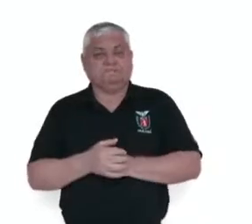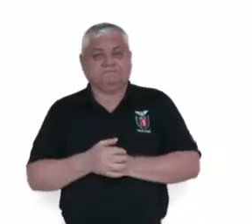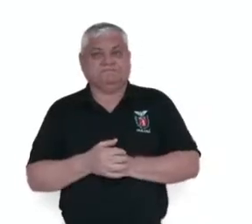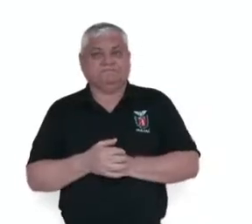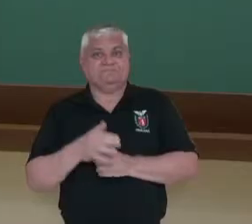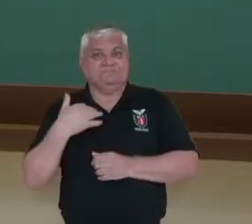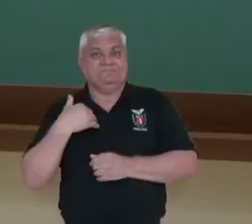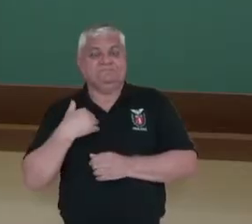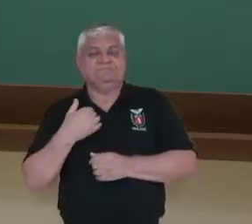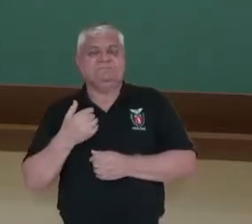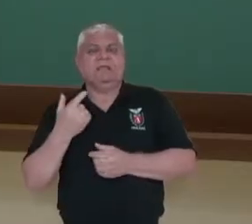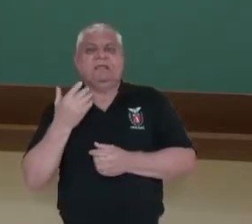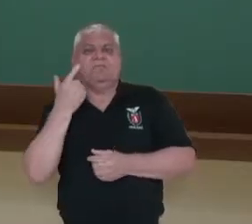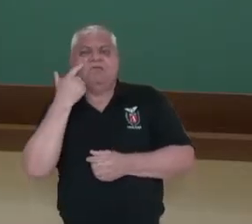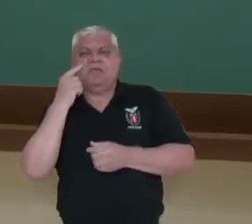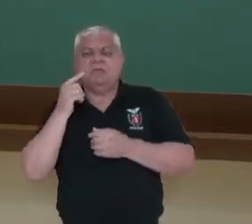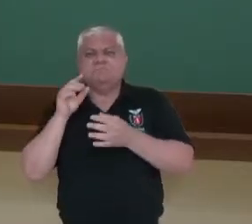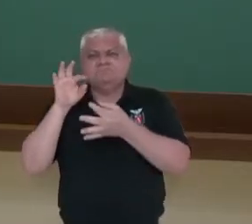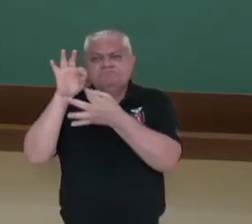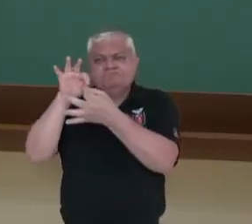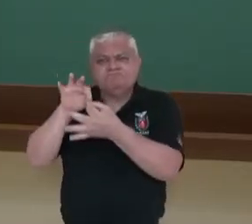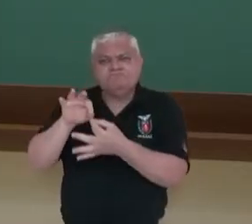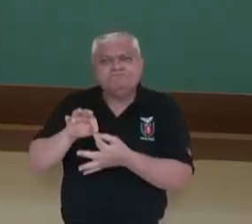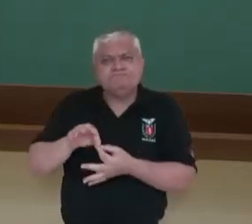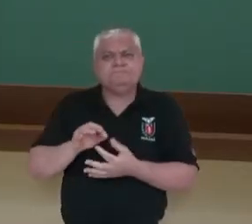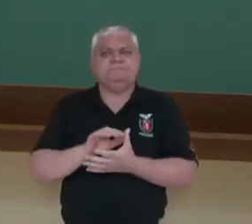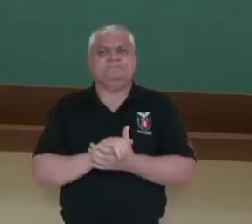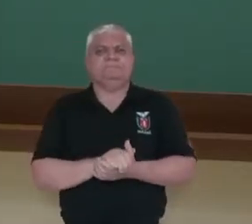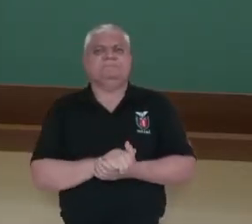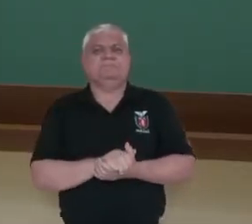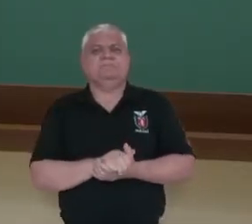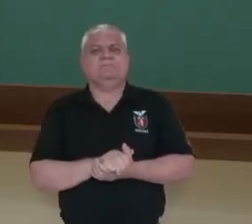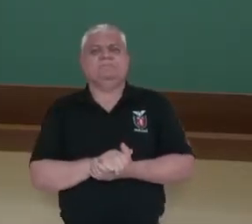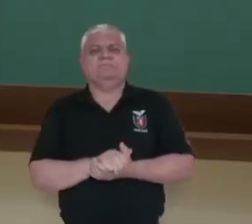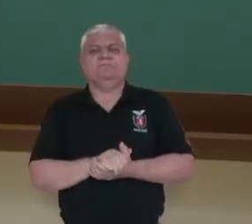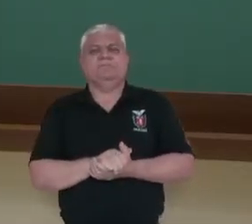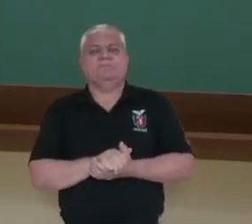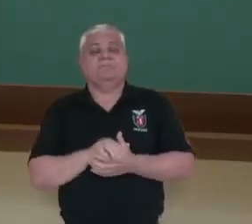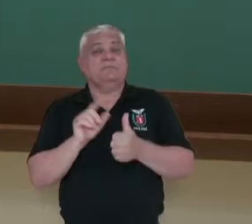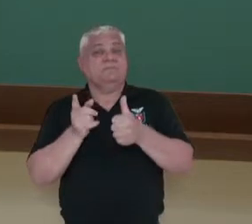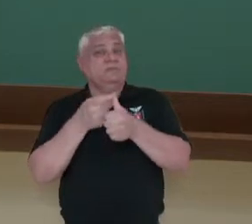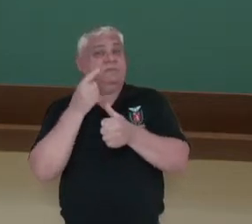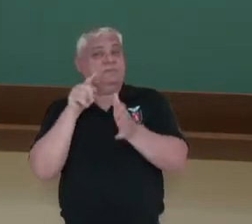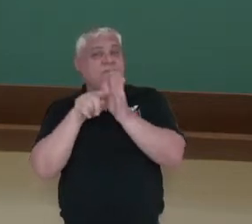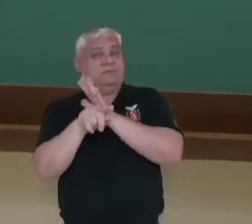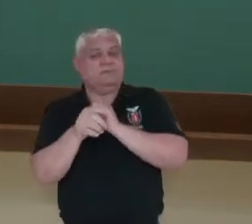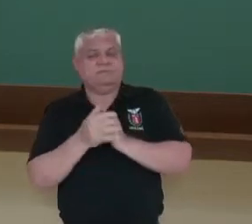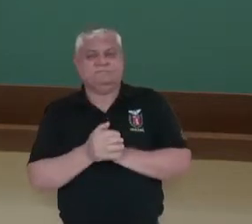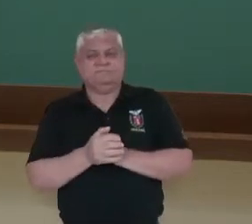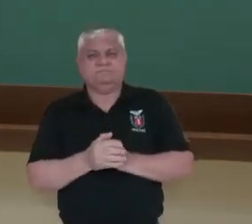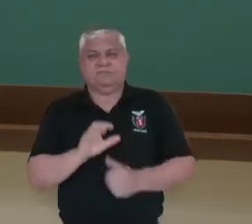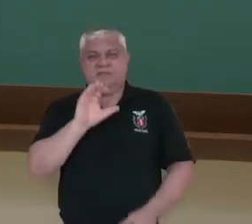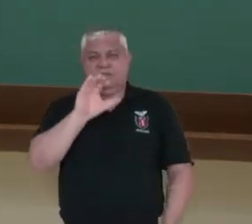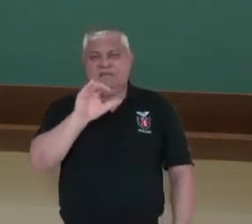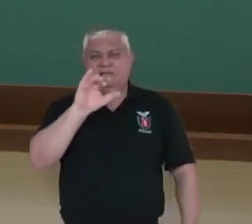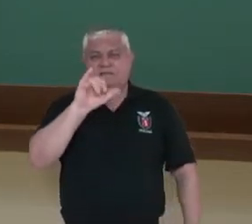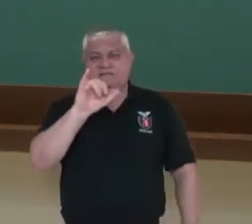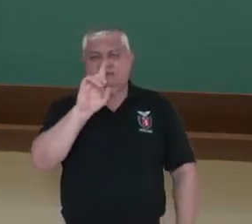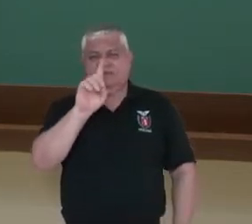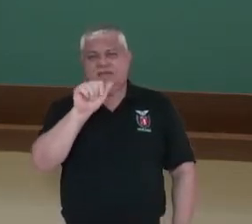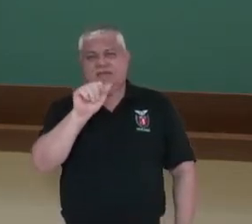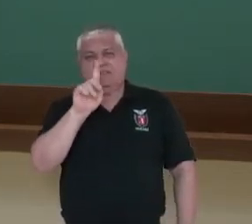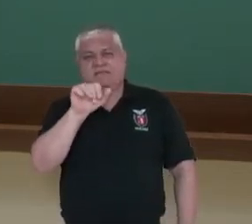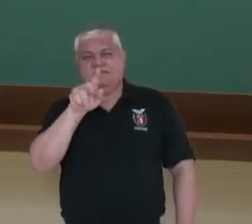localizando suas especificidades. Primeira pergunta aí, como a cidadania se desenvolveu no